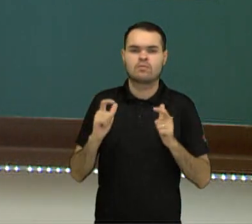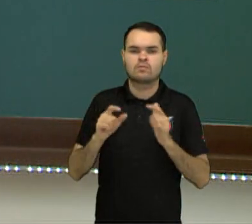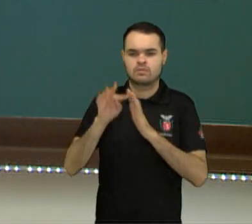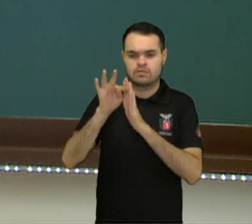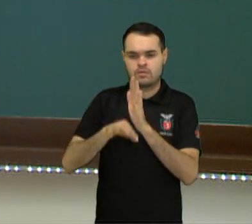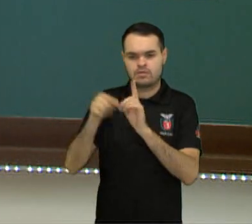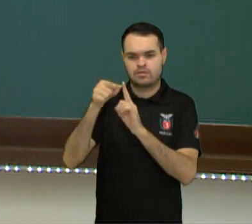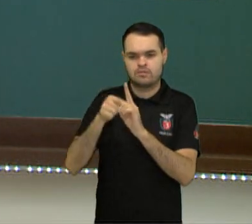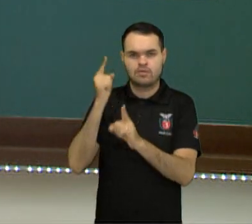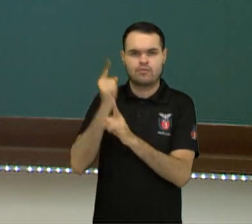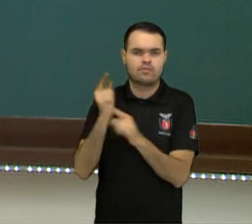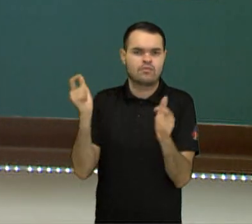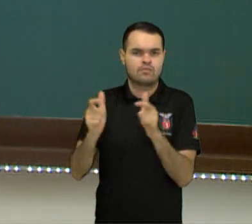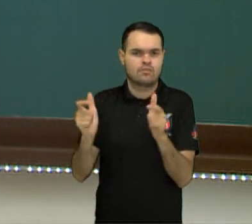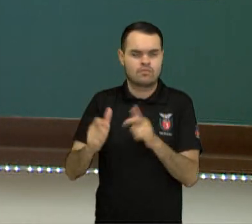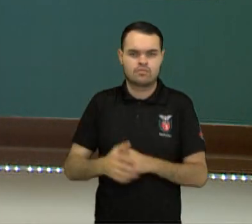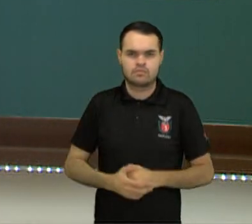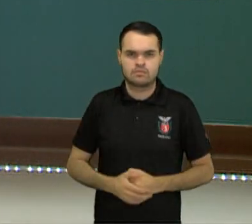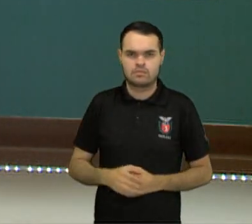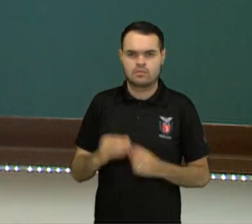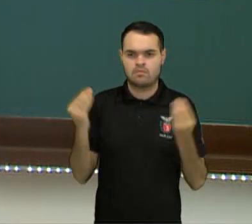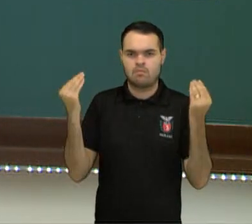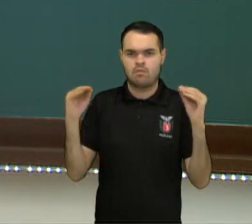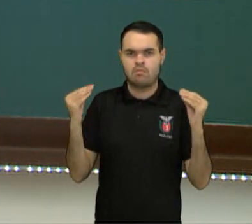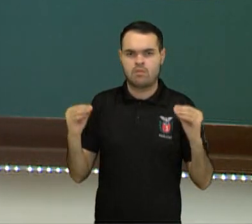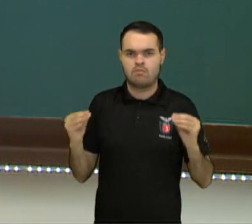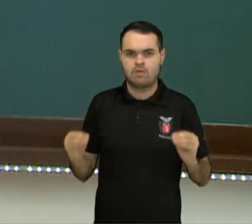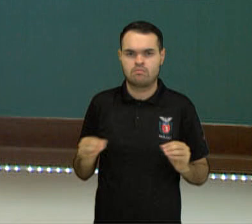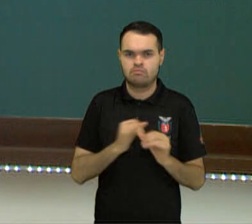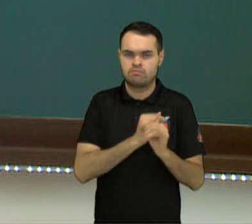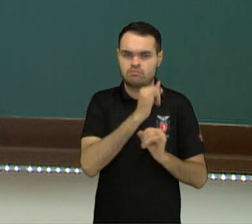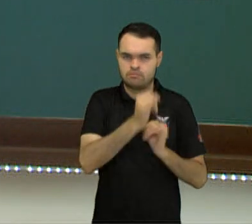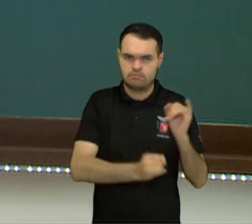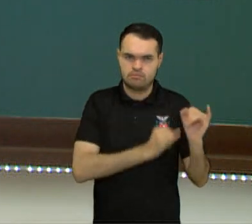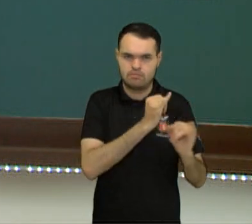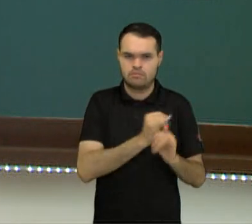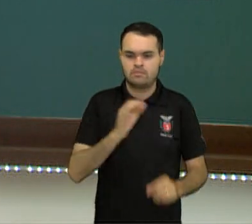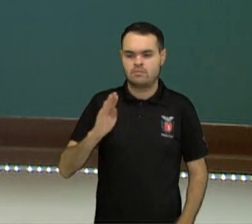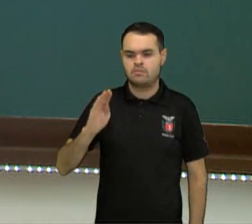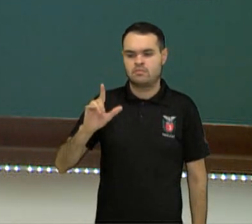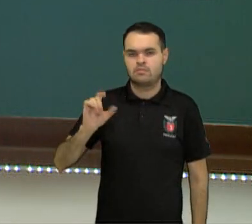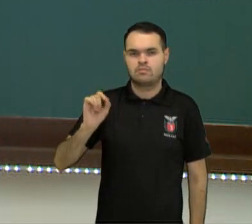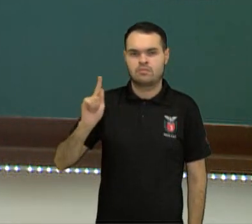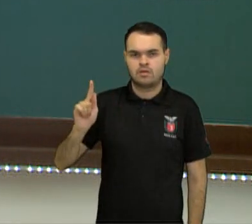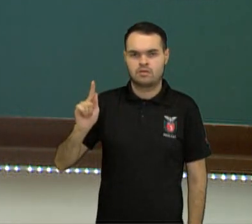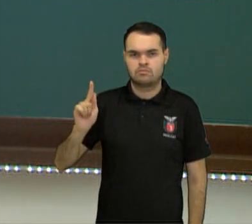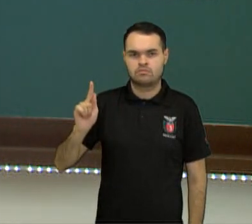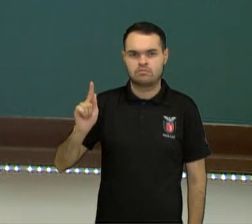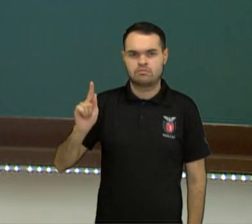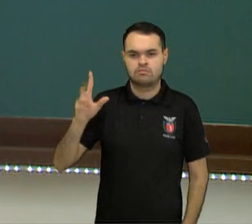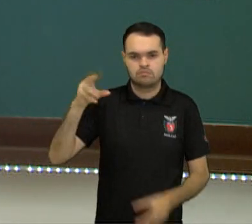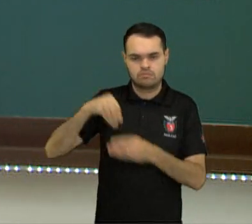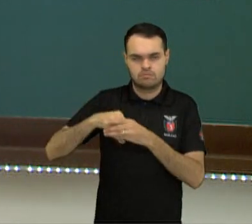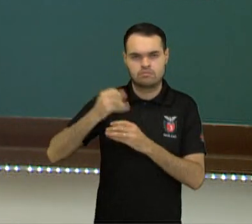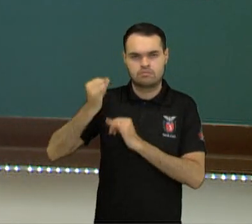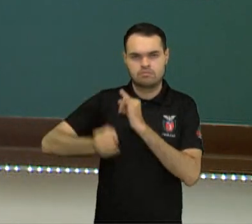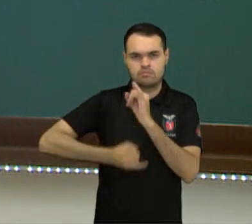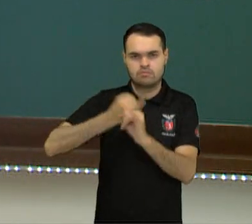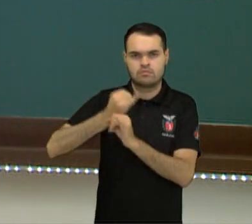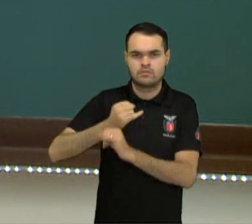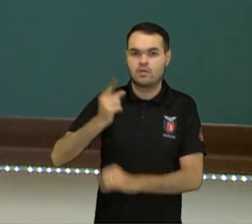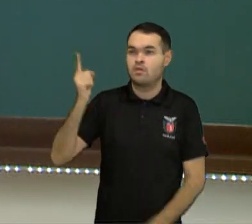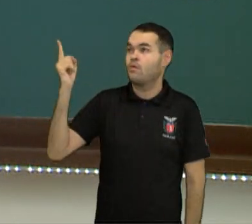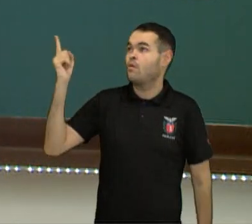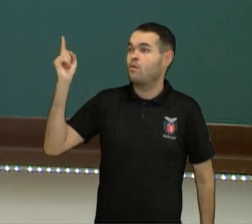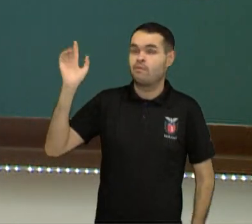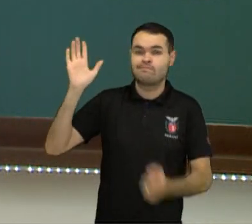tipo de texto pode ser encontrado? Blogs on the internet. Por exemplo, eu coloquei blogs na internet, porque se você